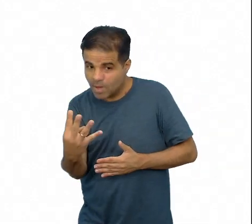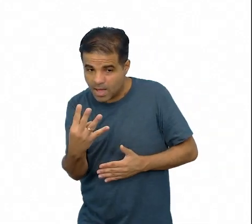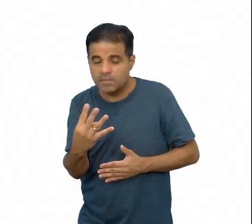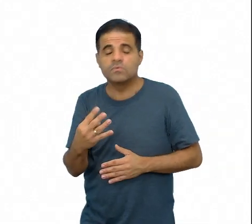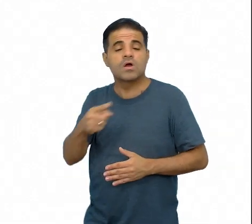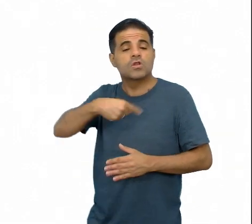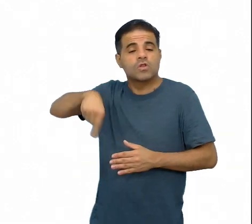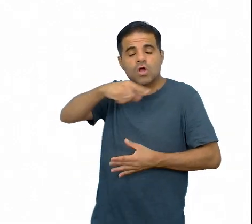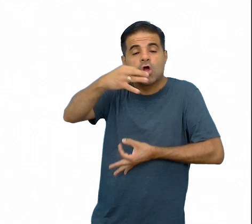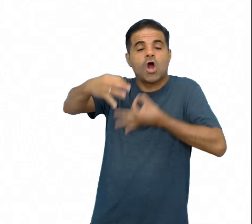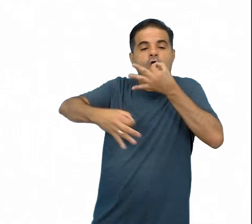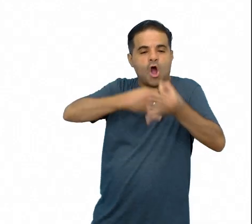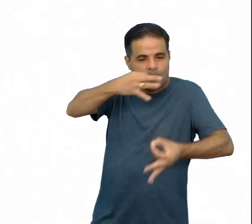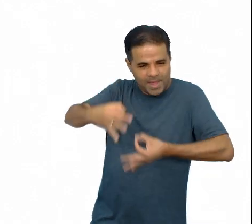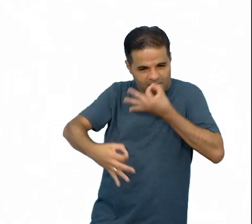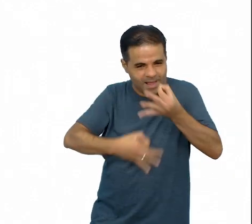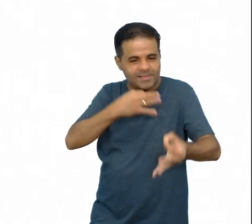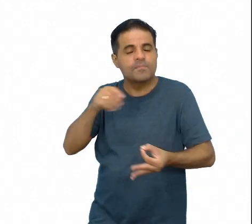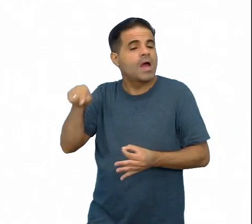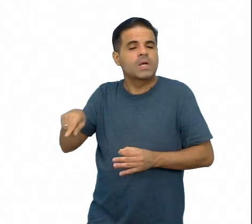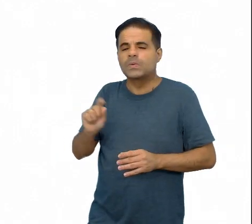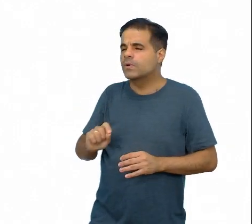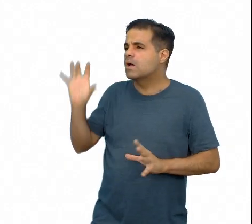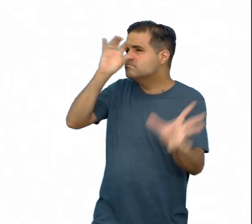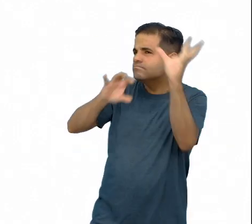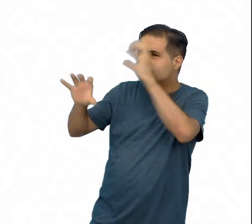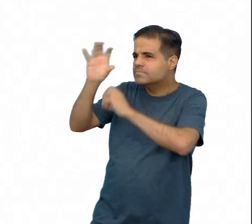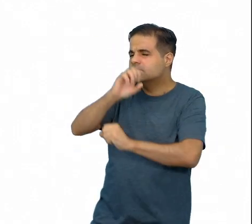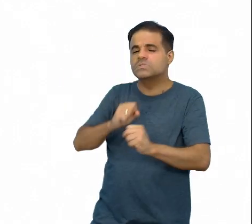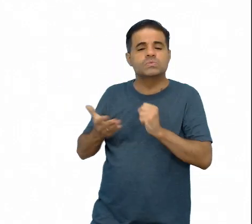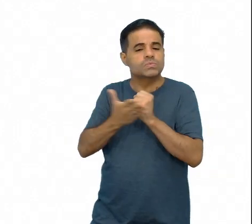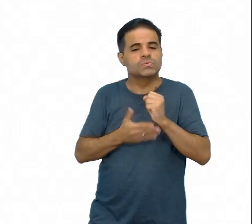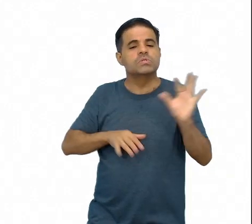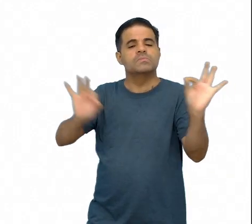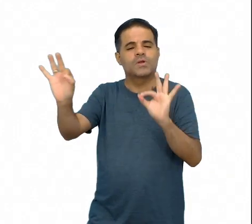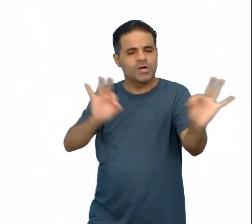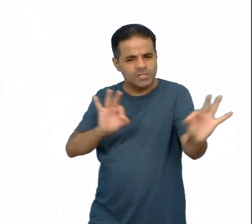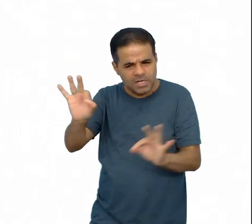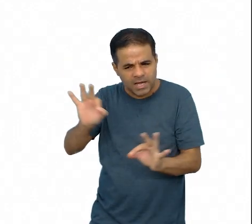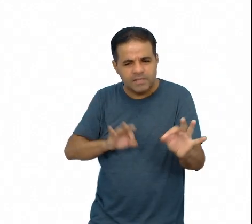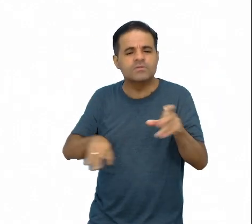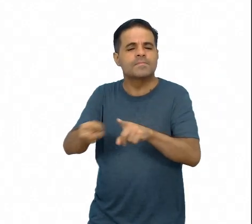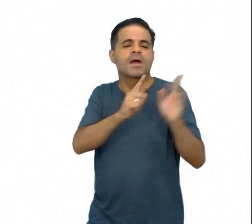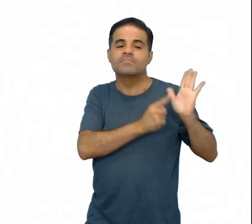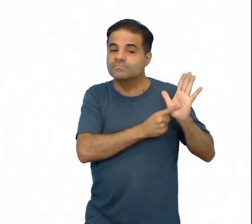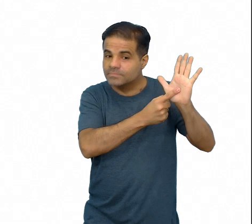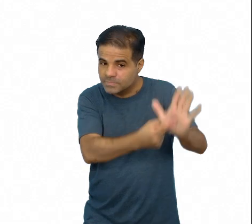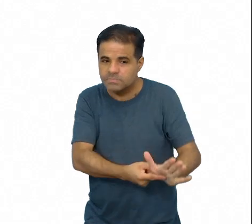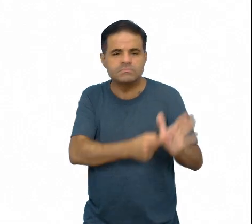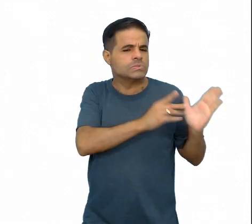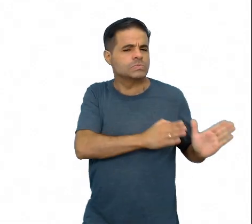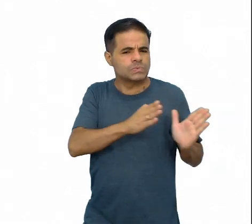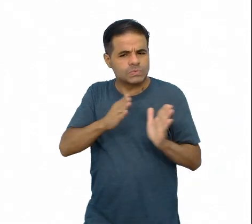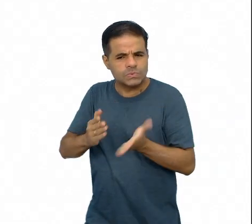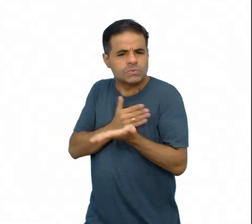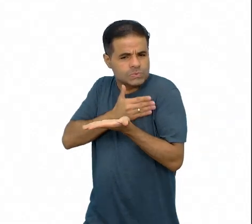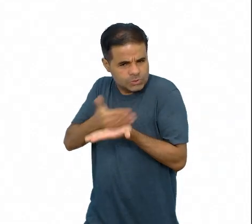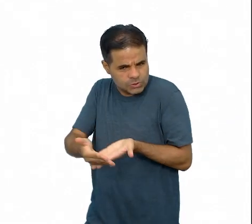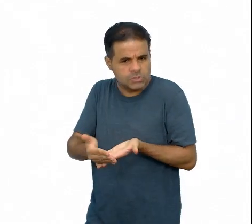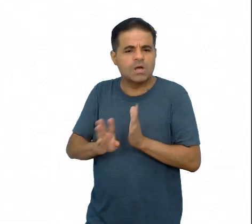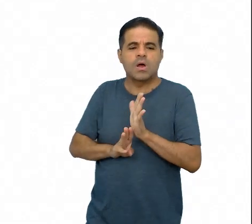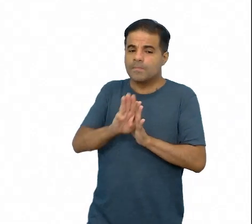quando nós comentamos aqui sobre a aprendizagem baseada em projetos. Apresentamos as etapas iniciais